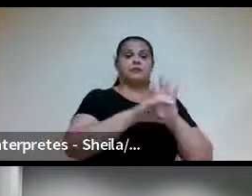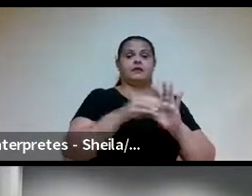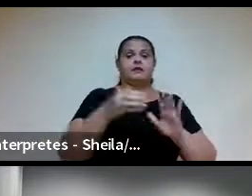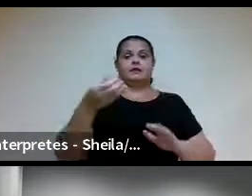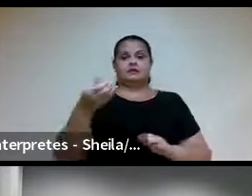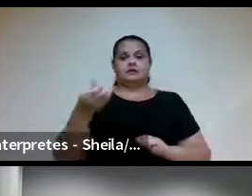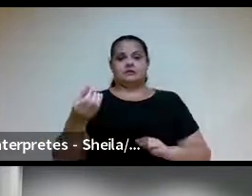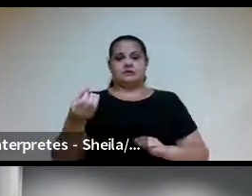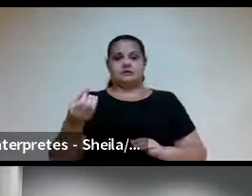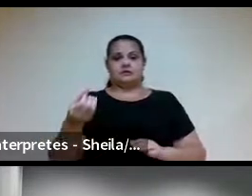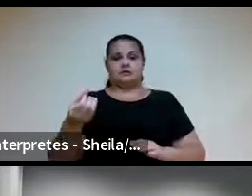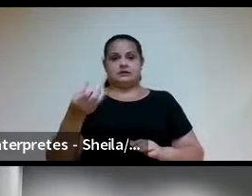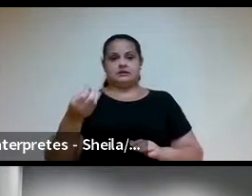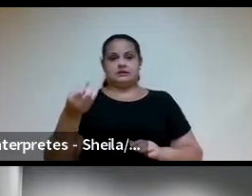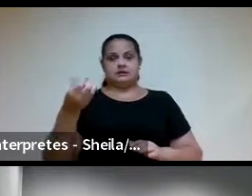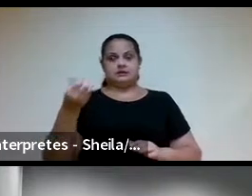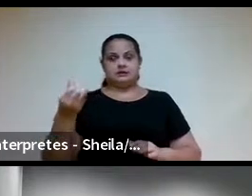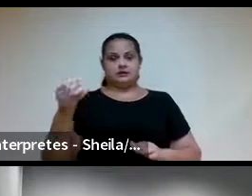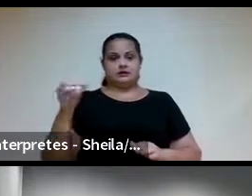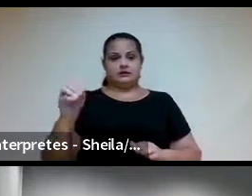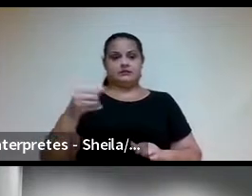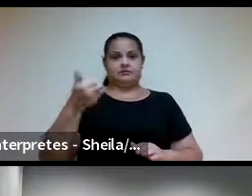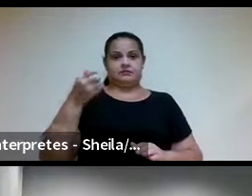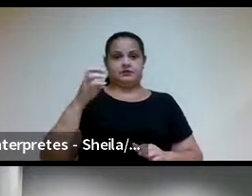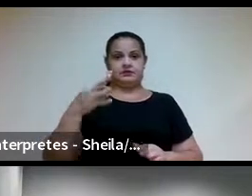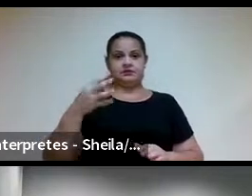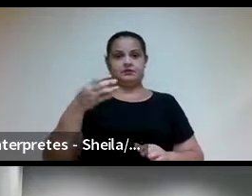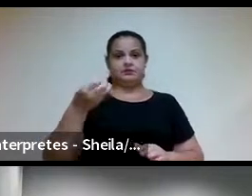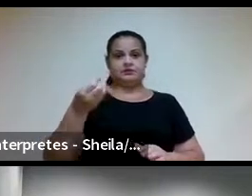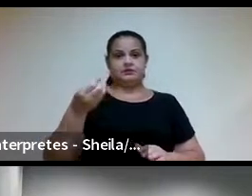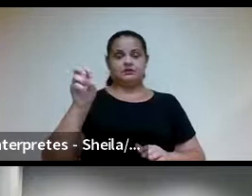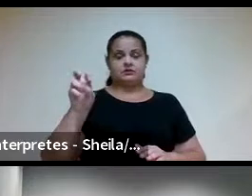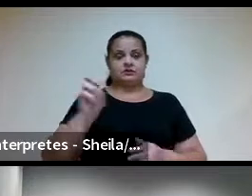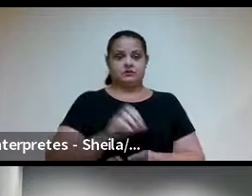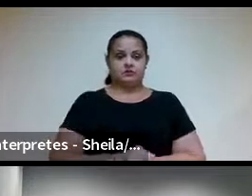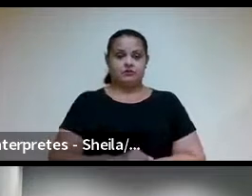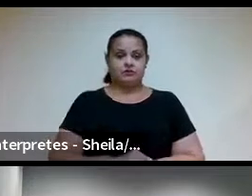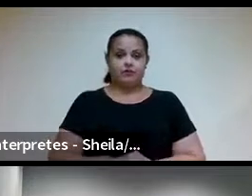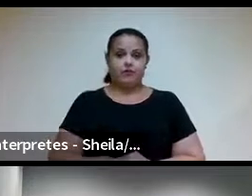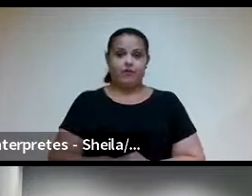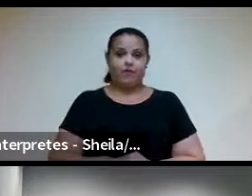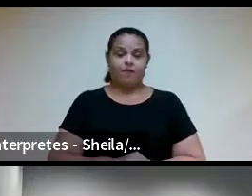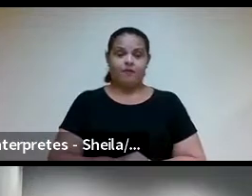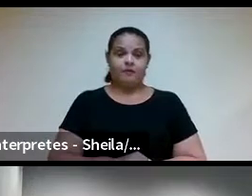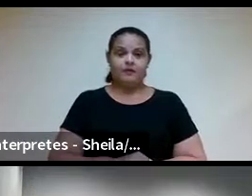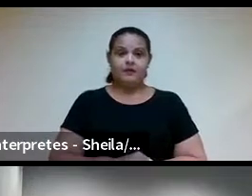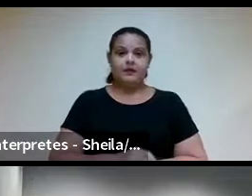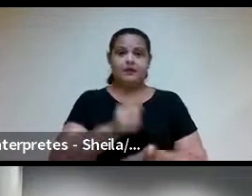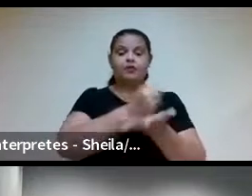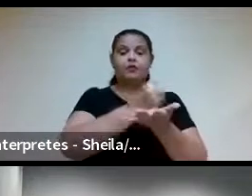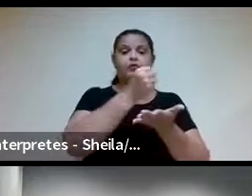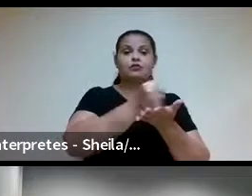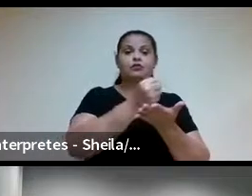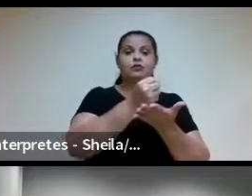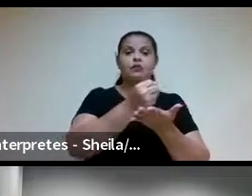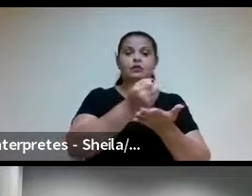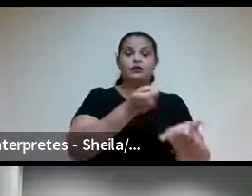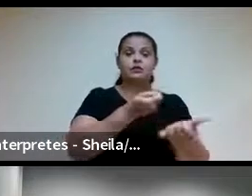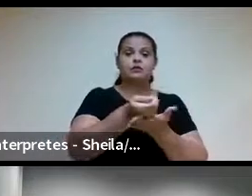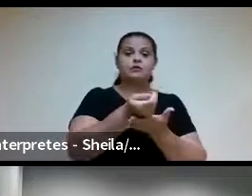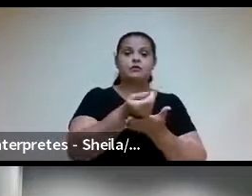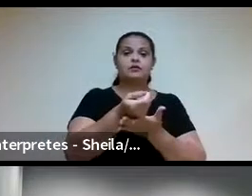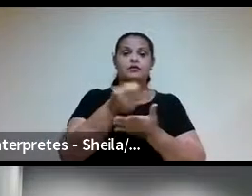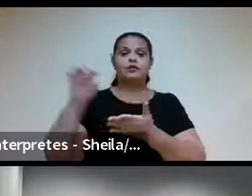060-145205, seja por meio de embargos declaratórios e recurso especial ou por embargos à execução fiscal, oportunidade em que, na sua